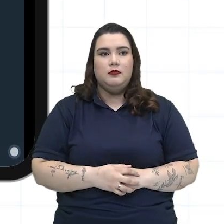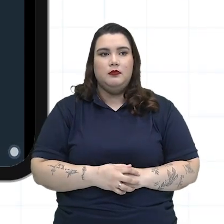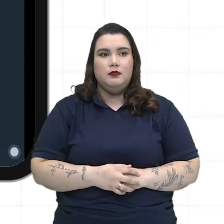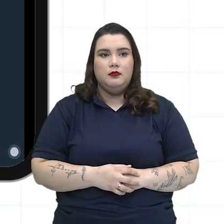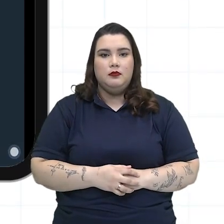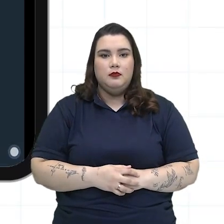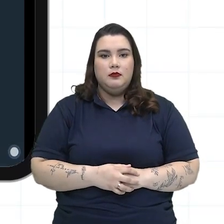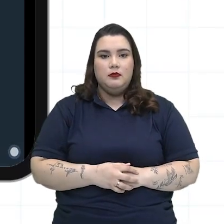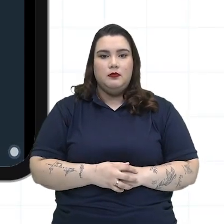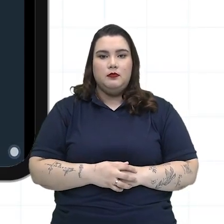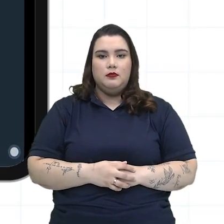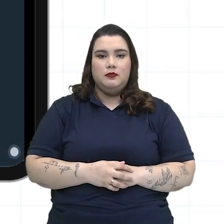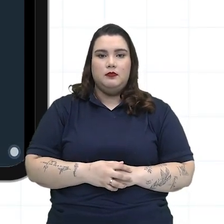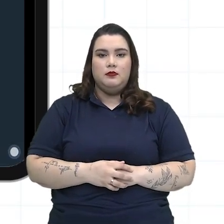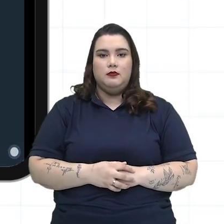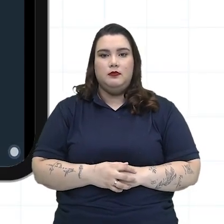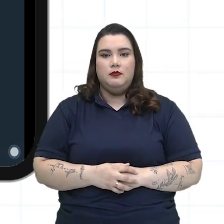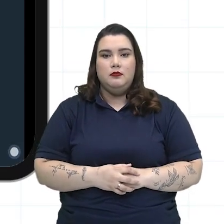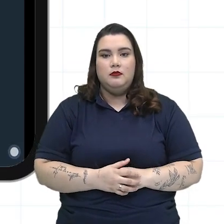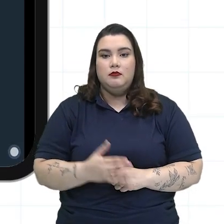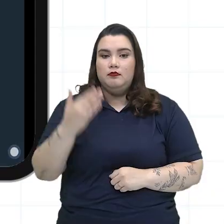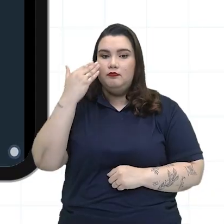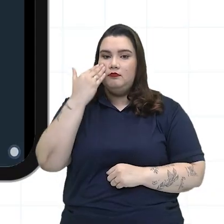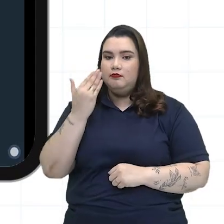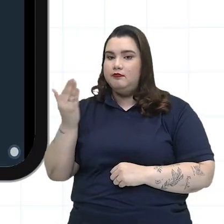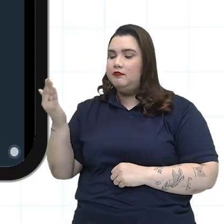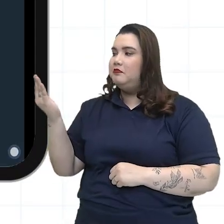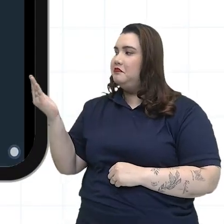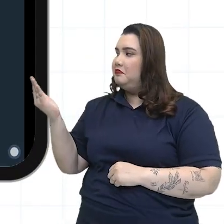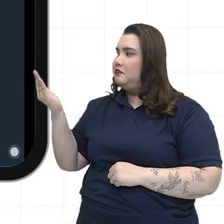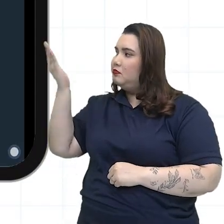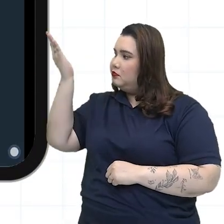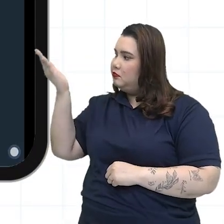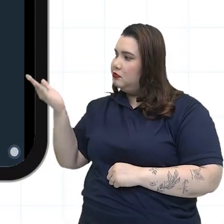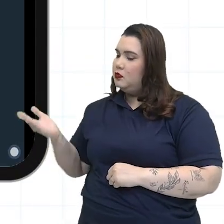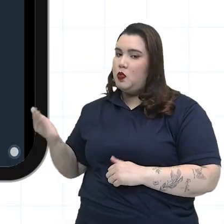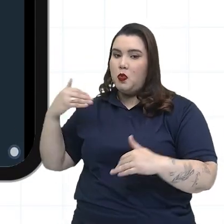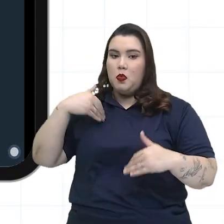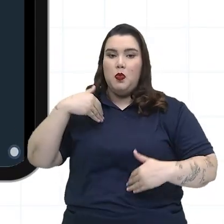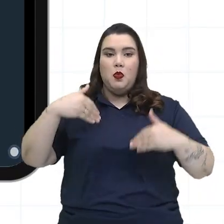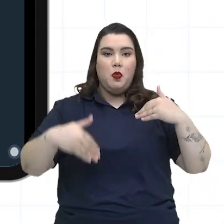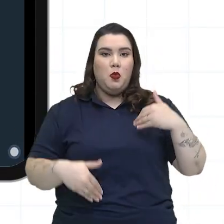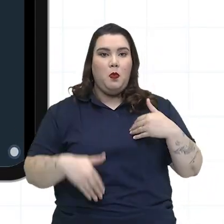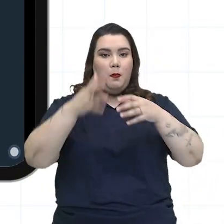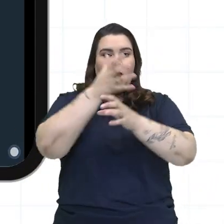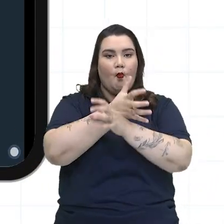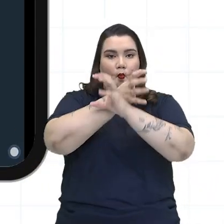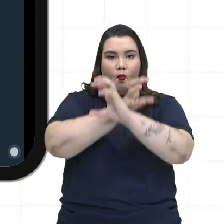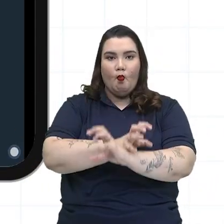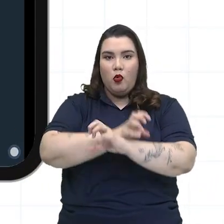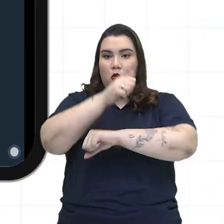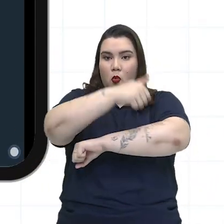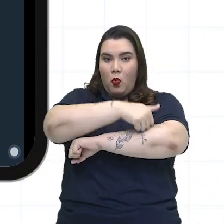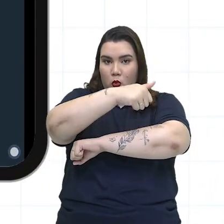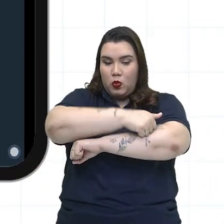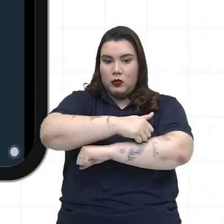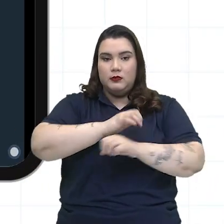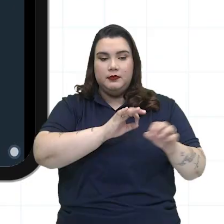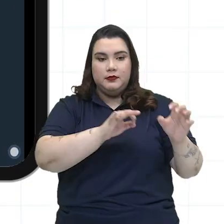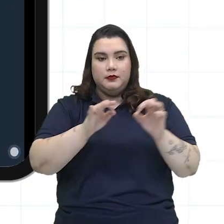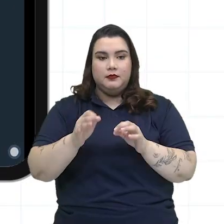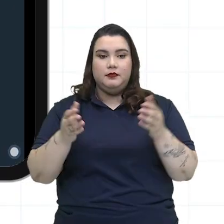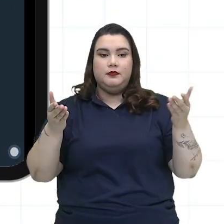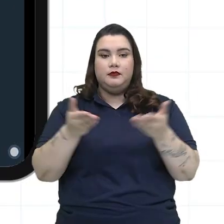certo? Vamos observar aí, nós estamos vendo aqui, né, o esqueleto, certo? E aí